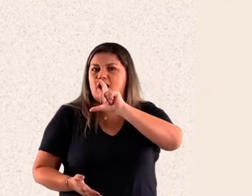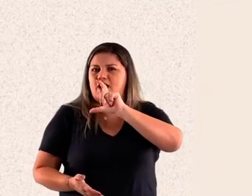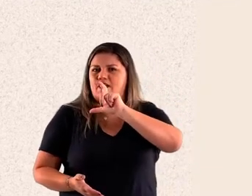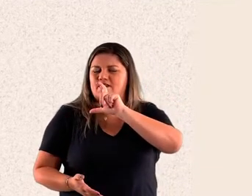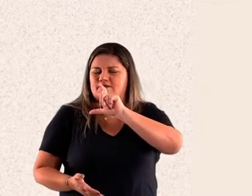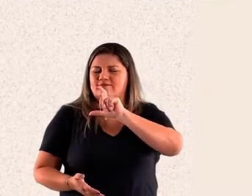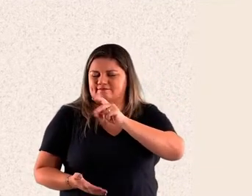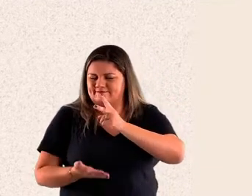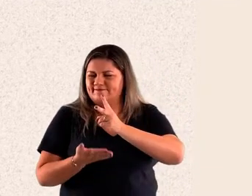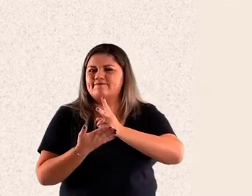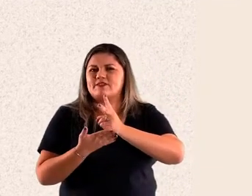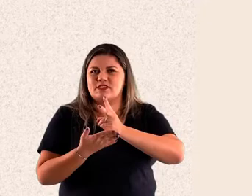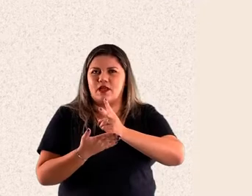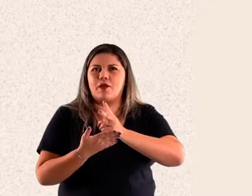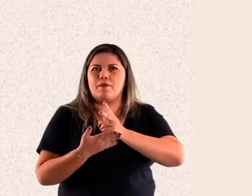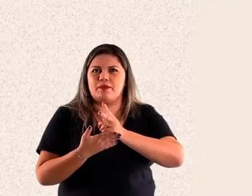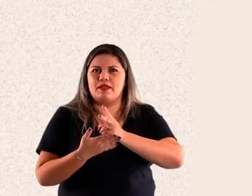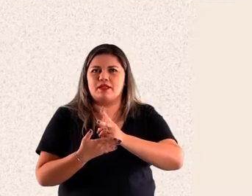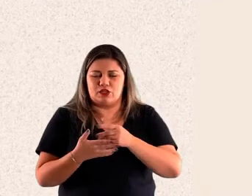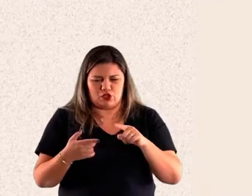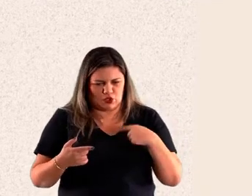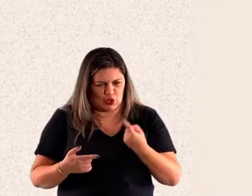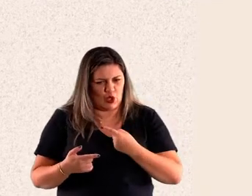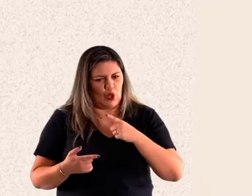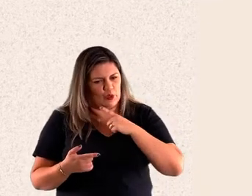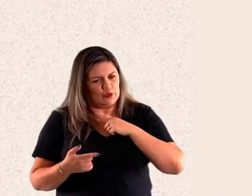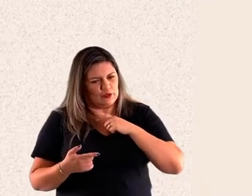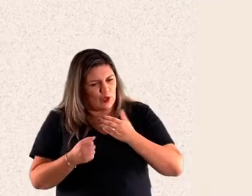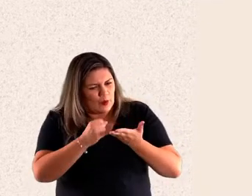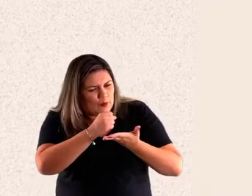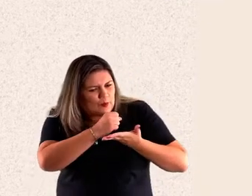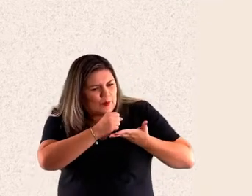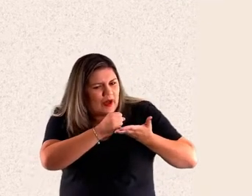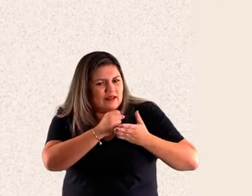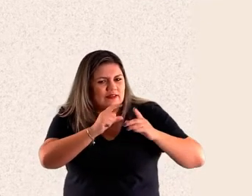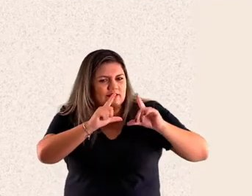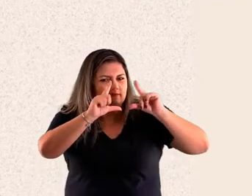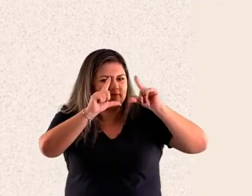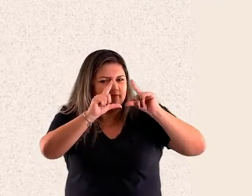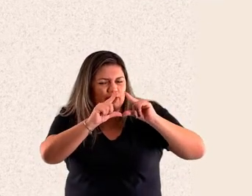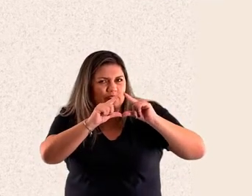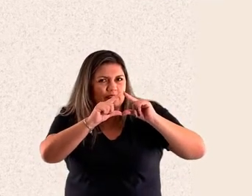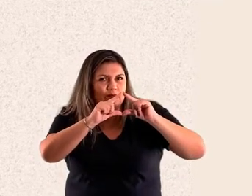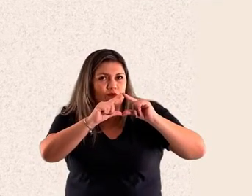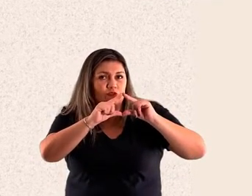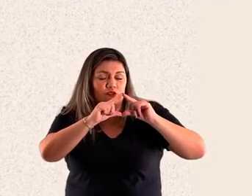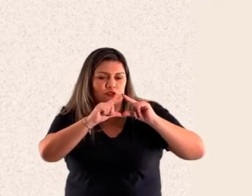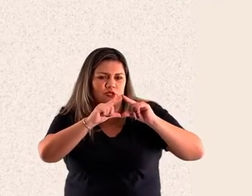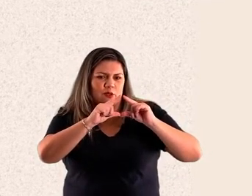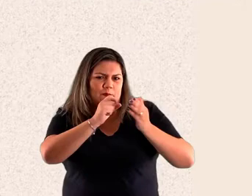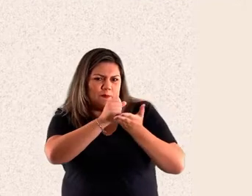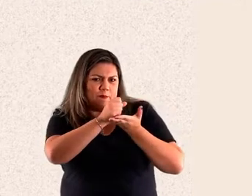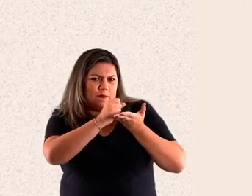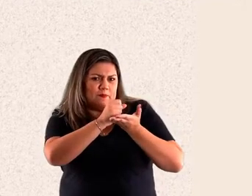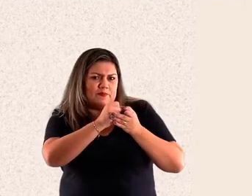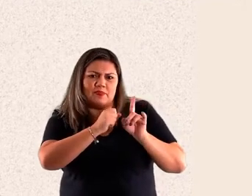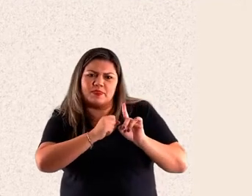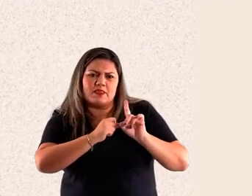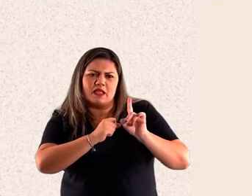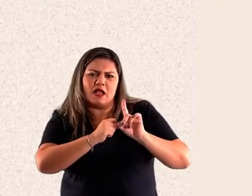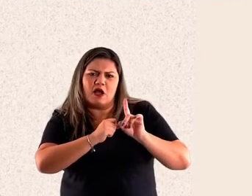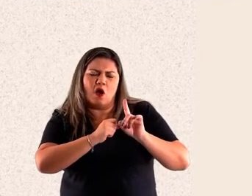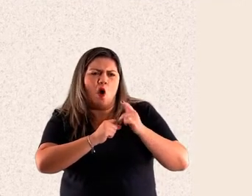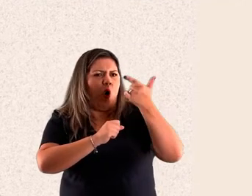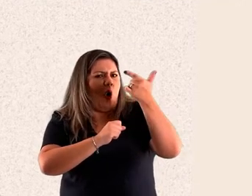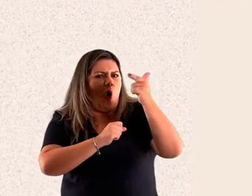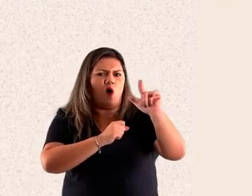isso é sempre uma questão e a gente tá tratando naquela base da pirâmide nós não estamos tratando de